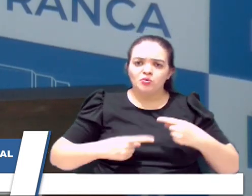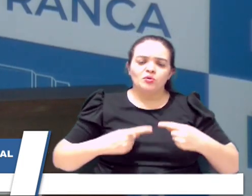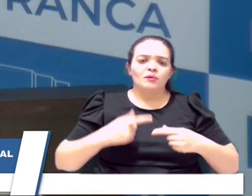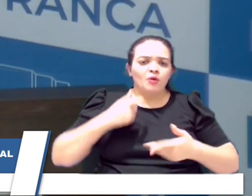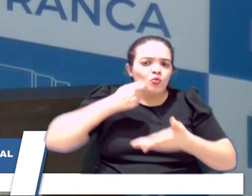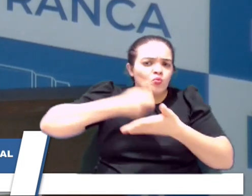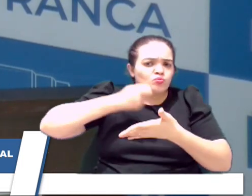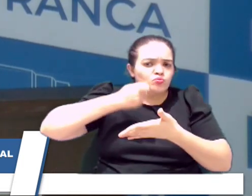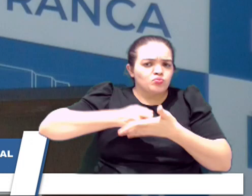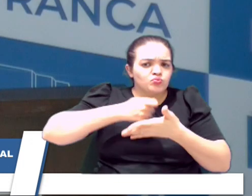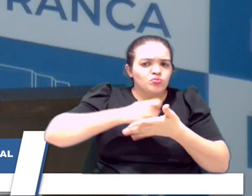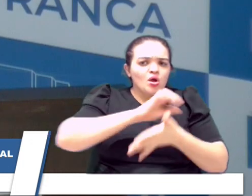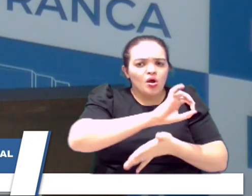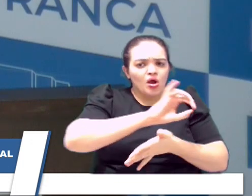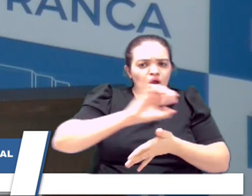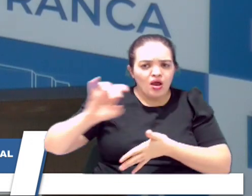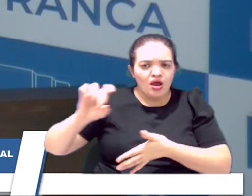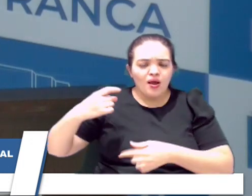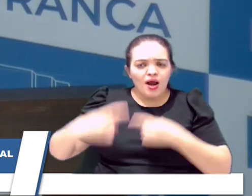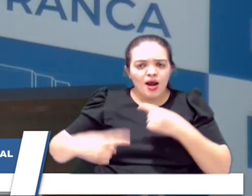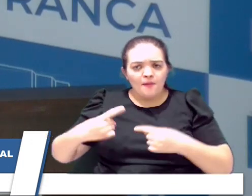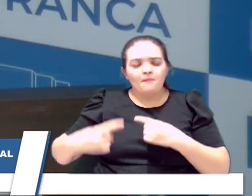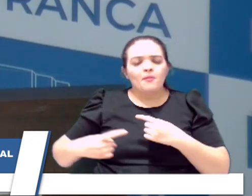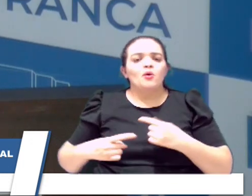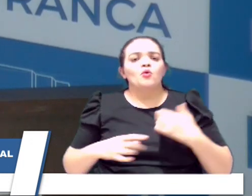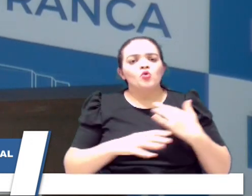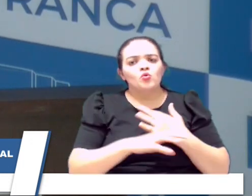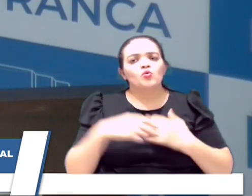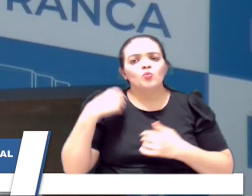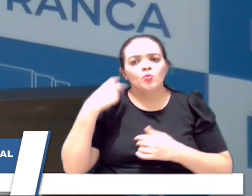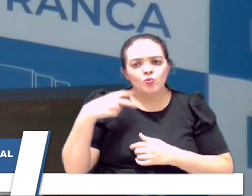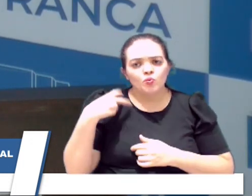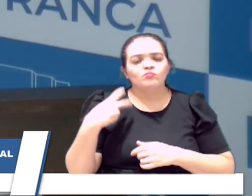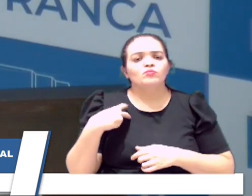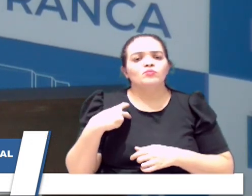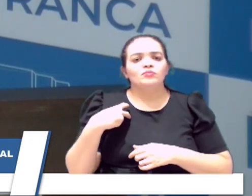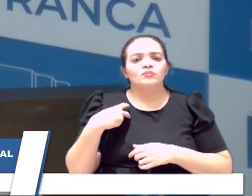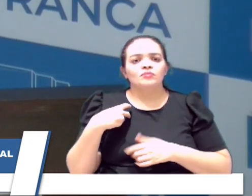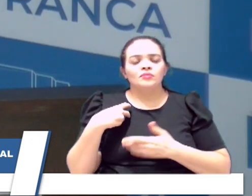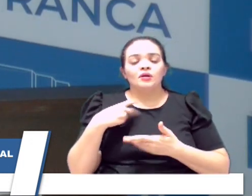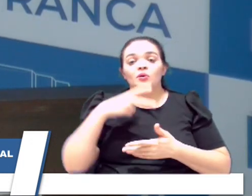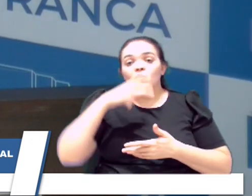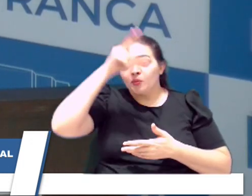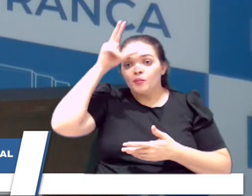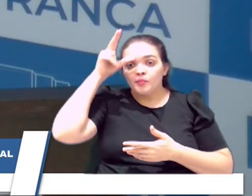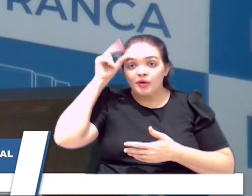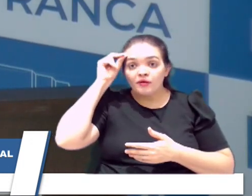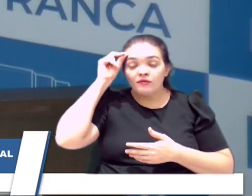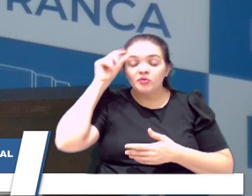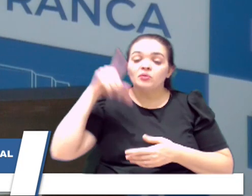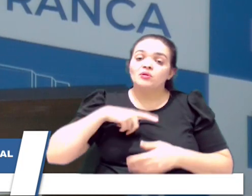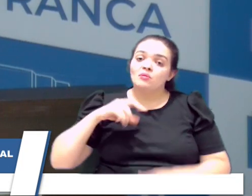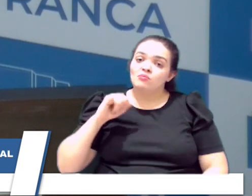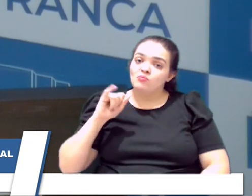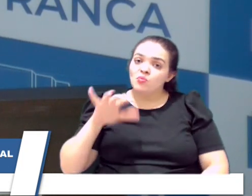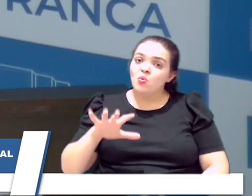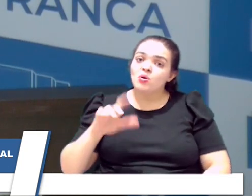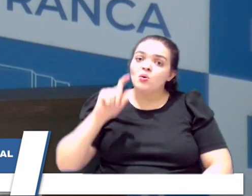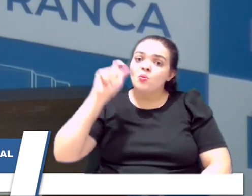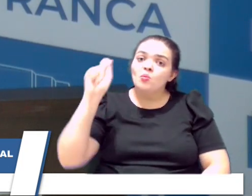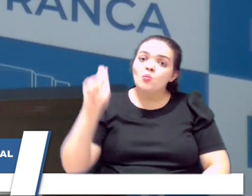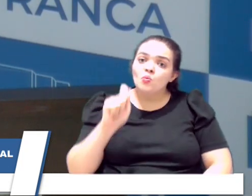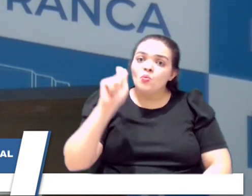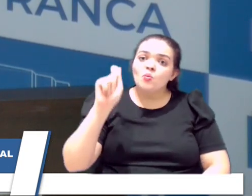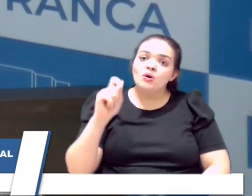cobrar de cada um dos políticos da nossa cidade, dos vereadores, do nosso prefeito, se a gente tem uma instituição, uma associação que é